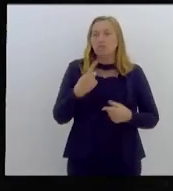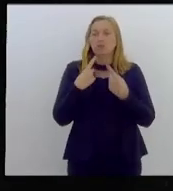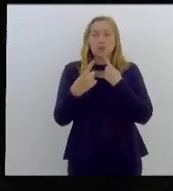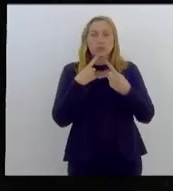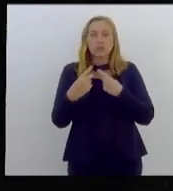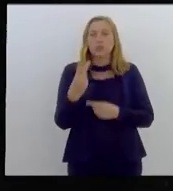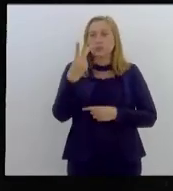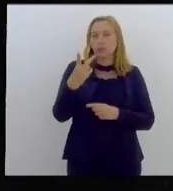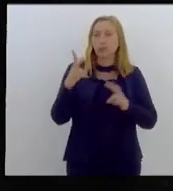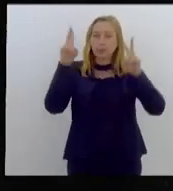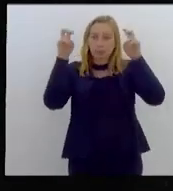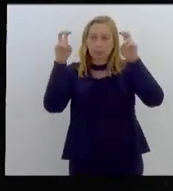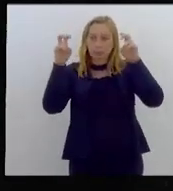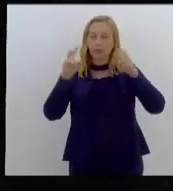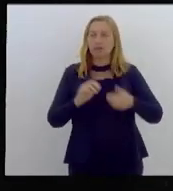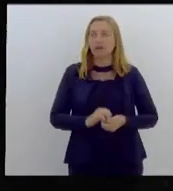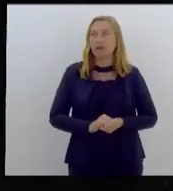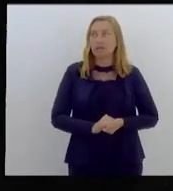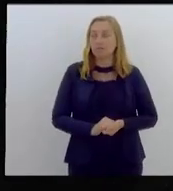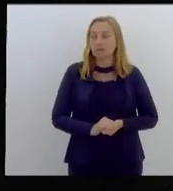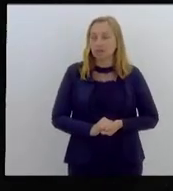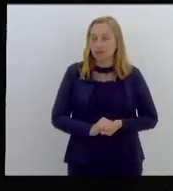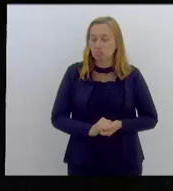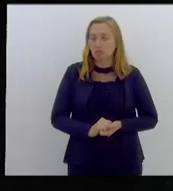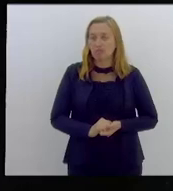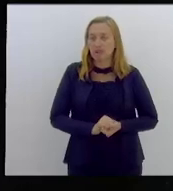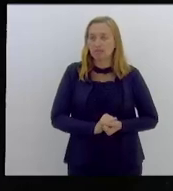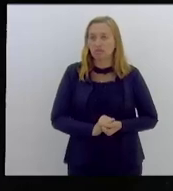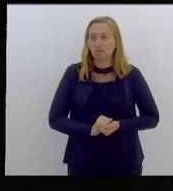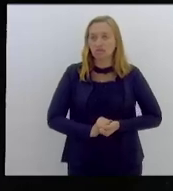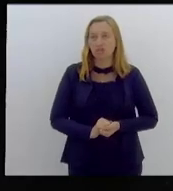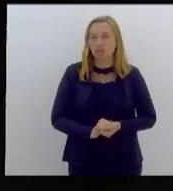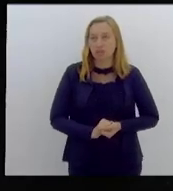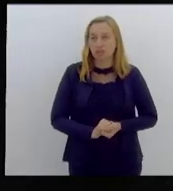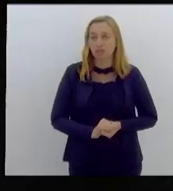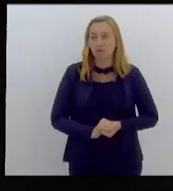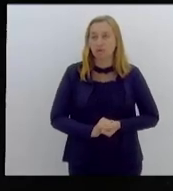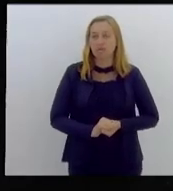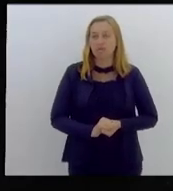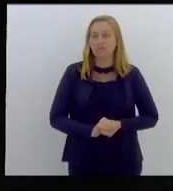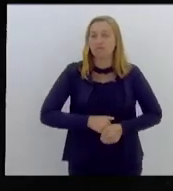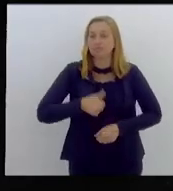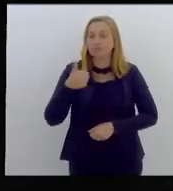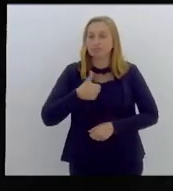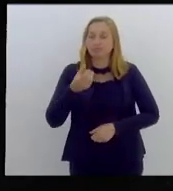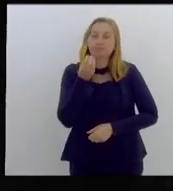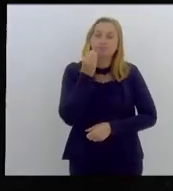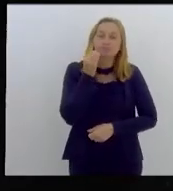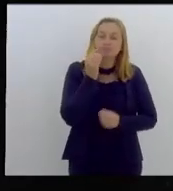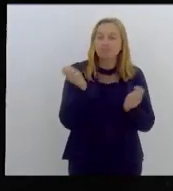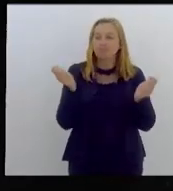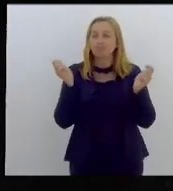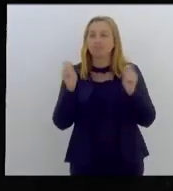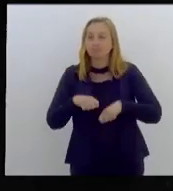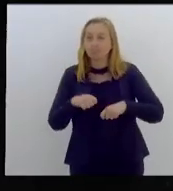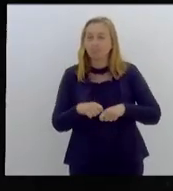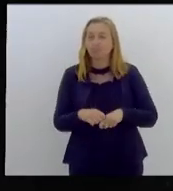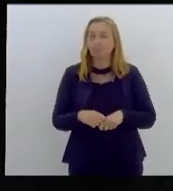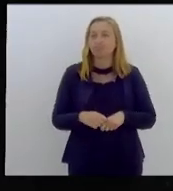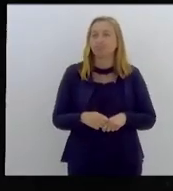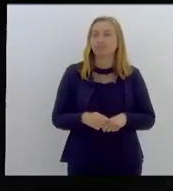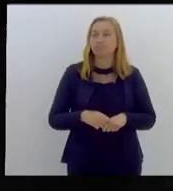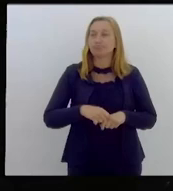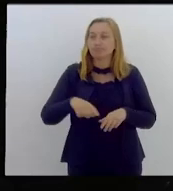dois temas, tanto a LOA quanto a PPA. Nós já tivemos uma primeira oportunidade, a possibilidade de estar